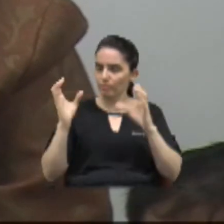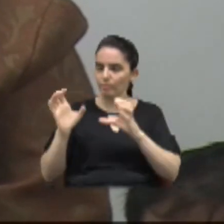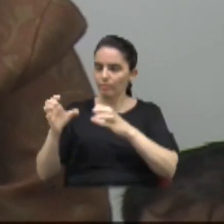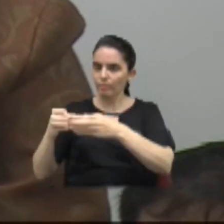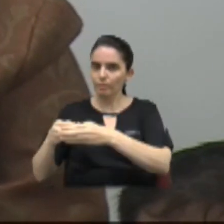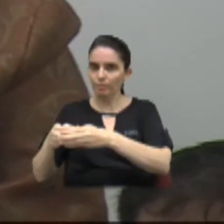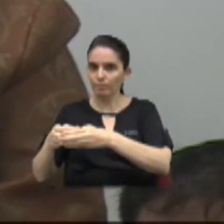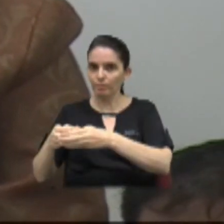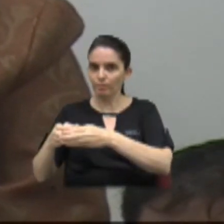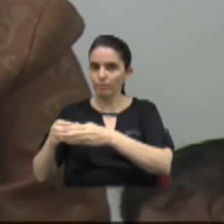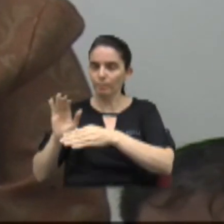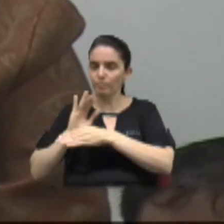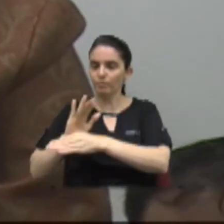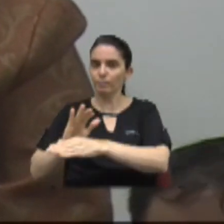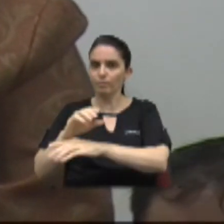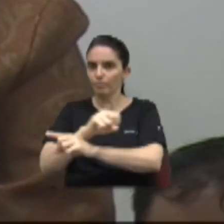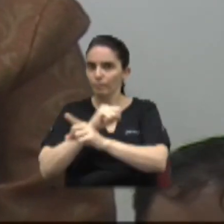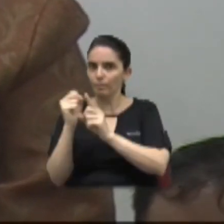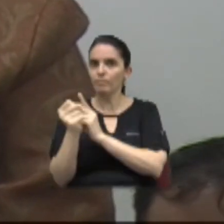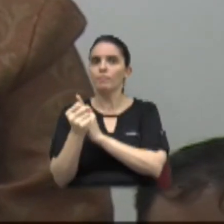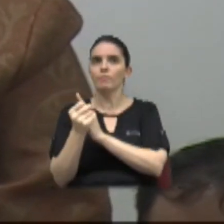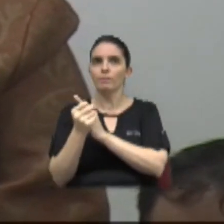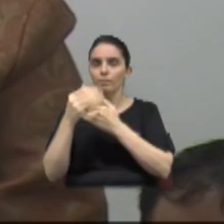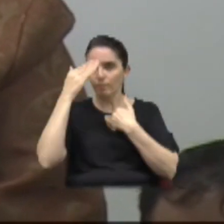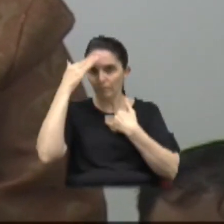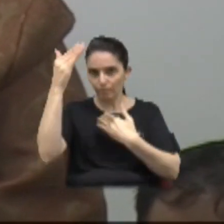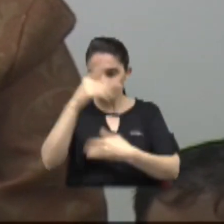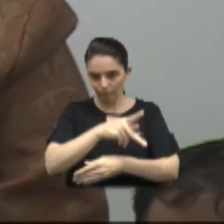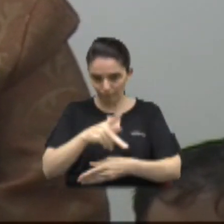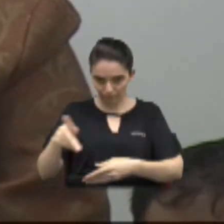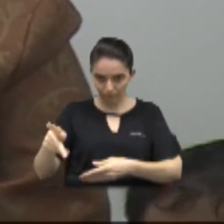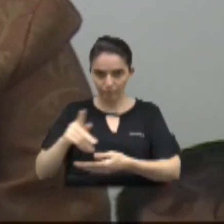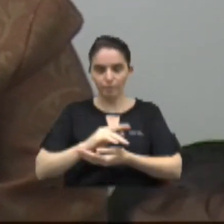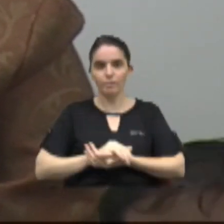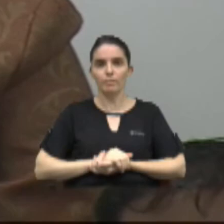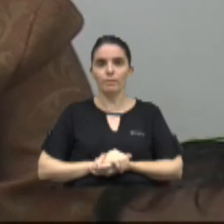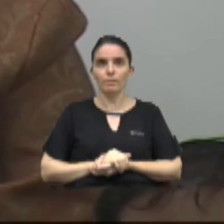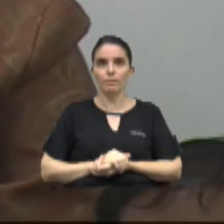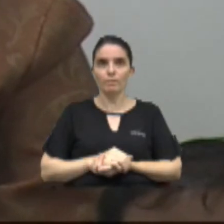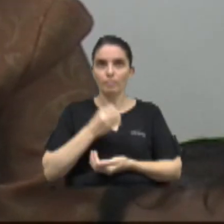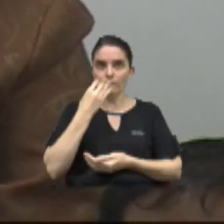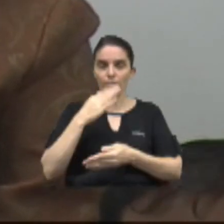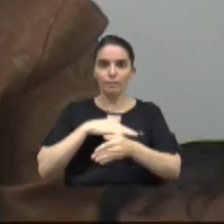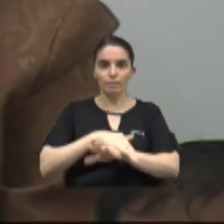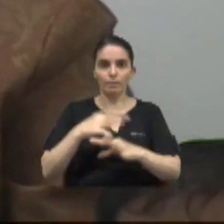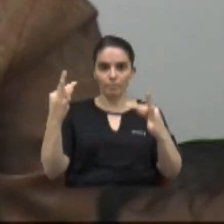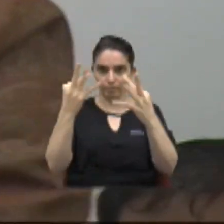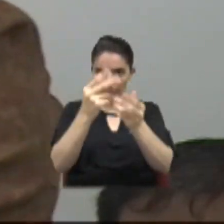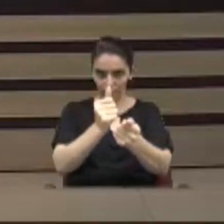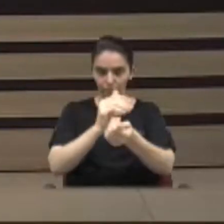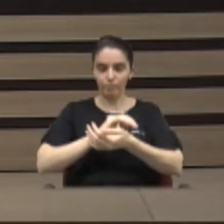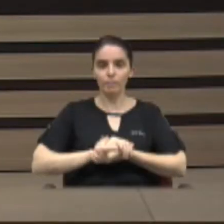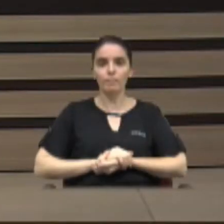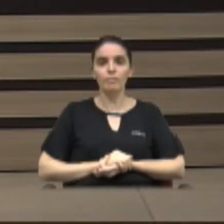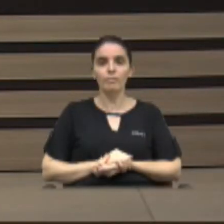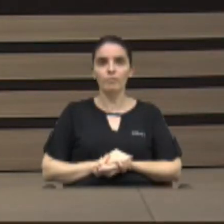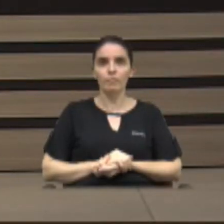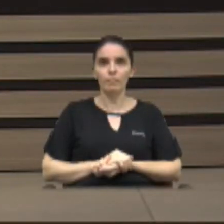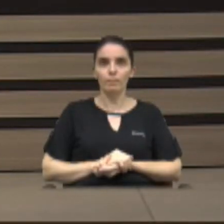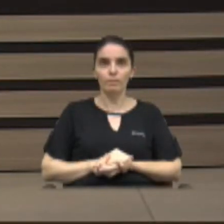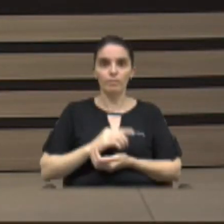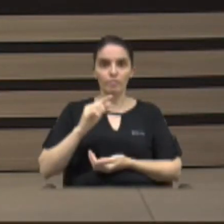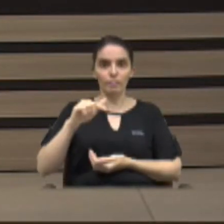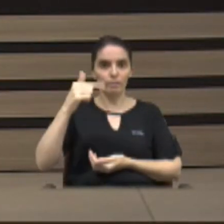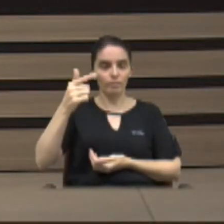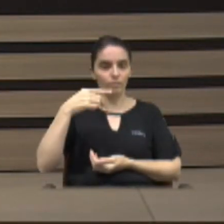entidades que contam com essa arrecadação. Muito obrigada, senhor presidente, e uma boa noite a todos. Mais algum